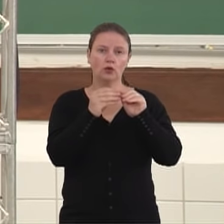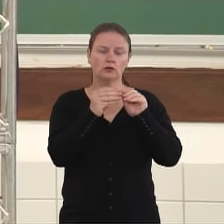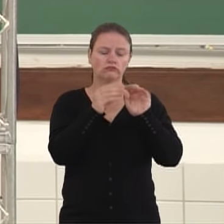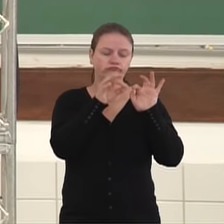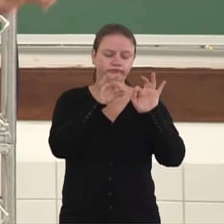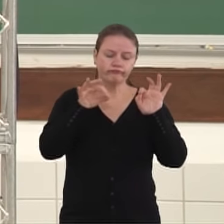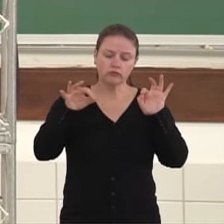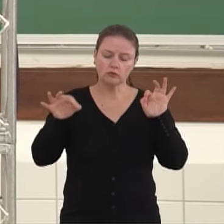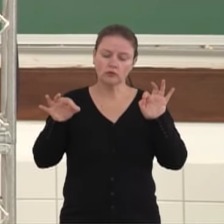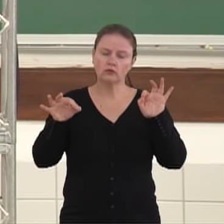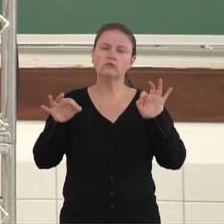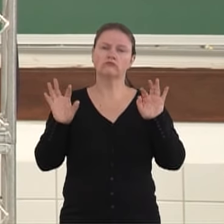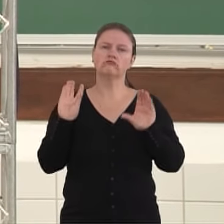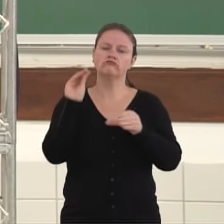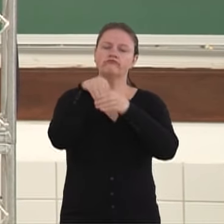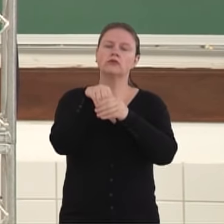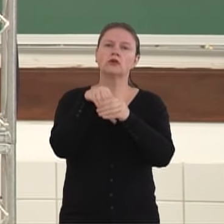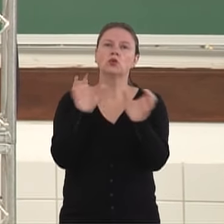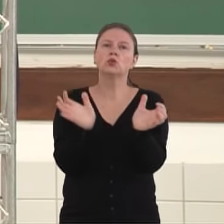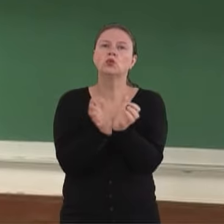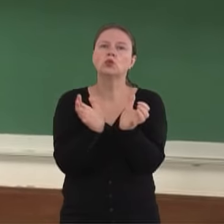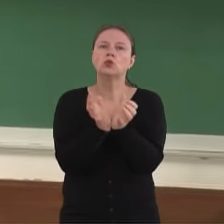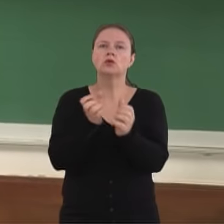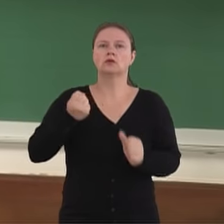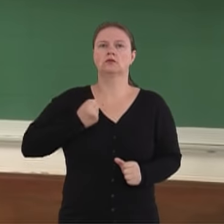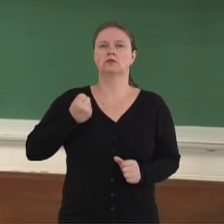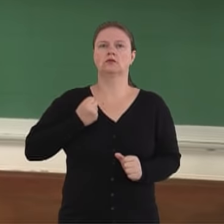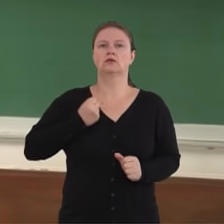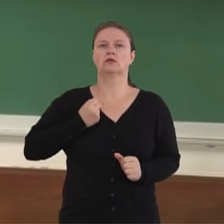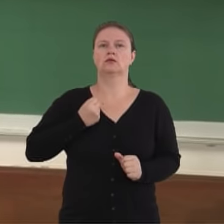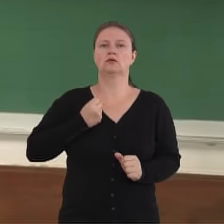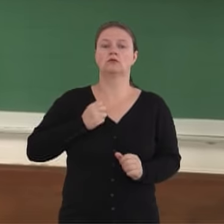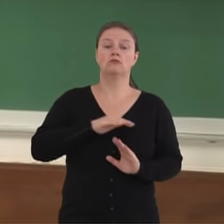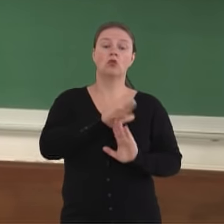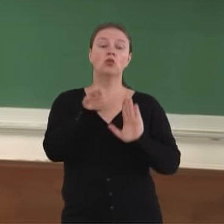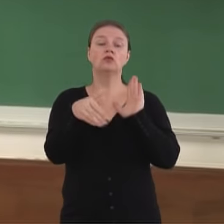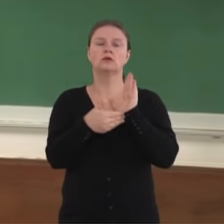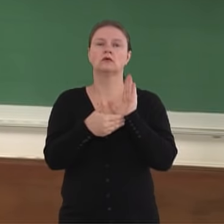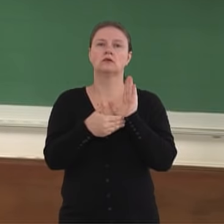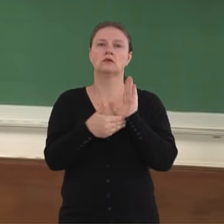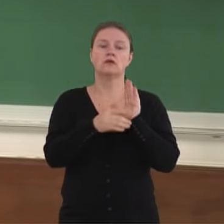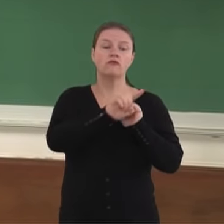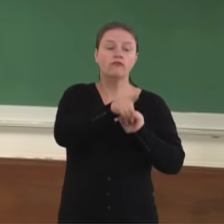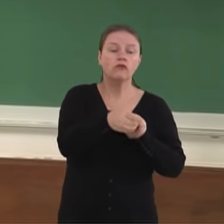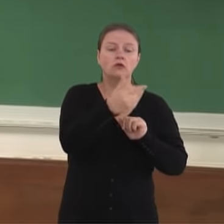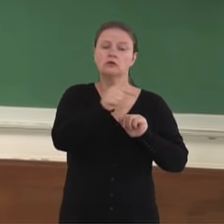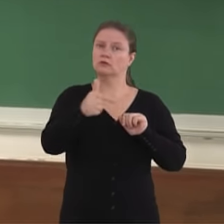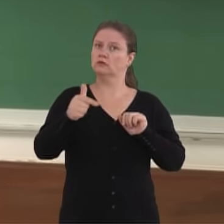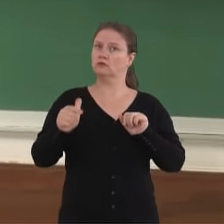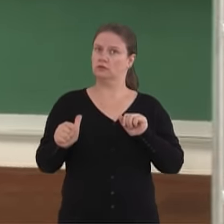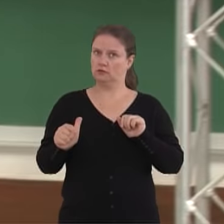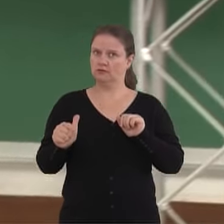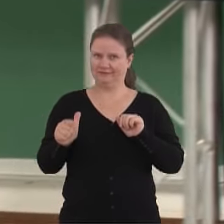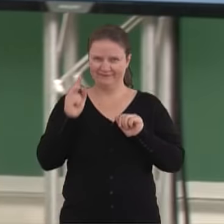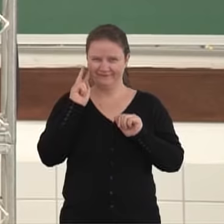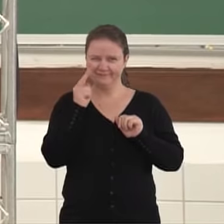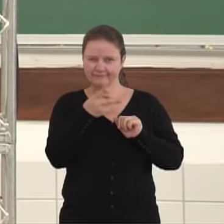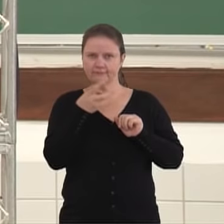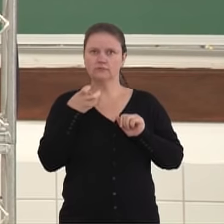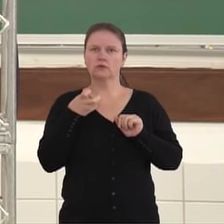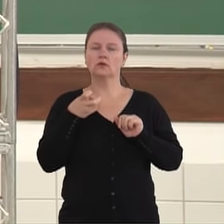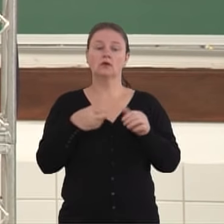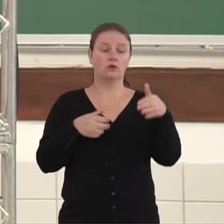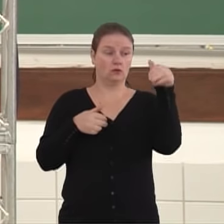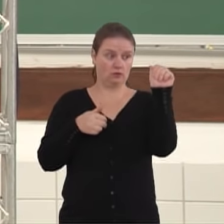conjunto dos números inteiros. Números inteiros são aqueles que não tem vírgula, não está na notação decimal. Então vejam,